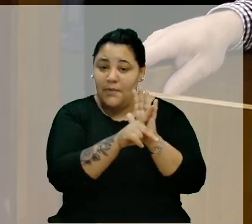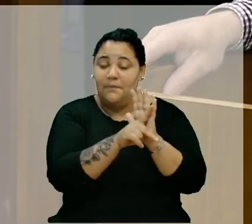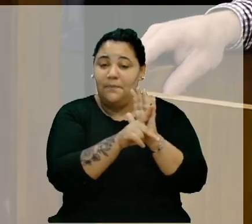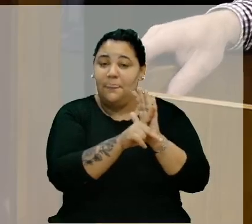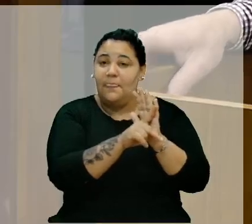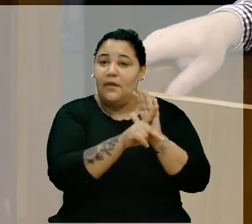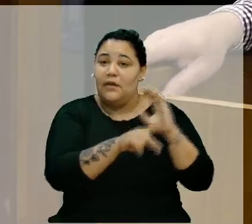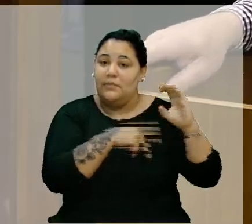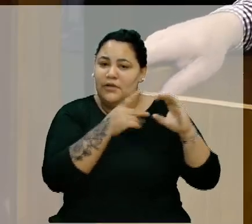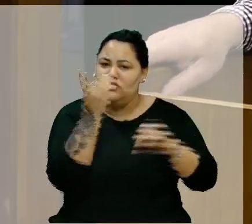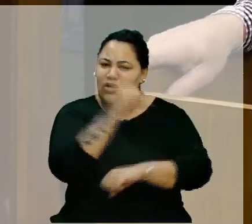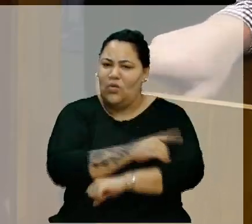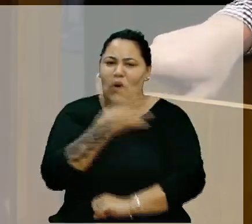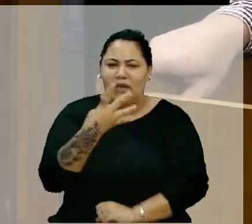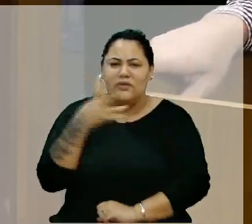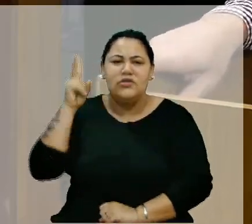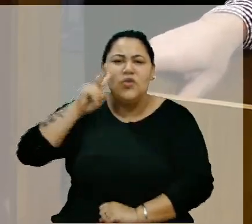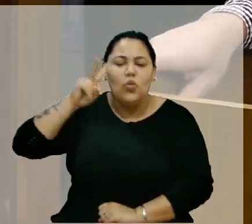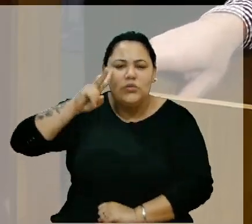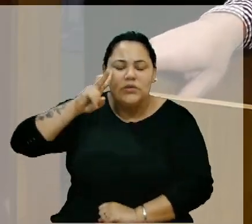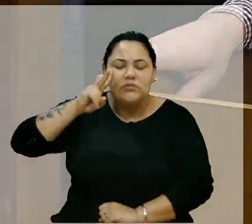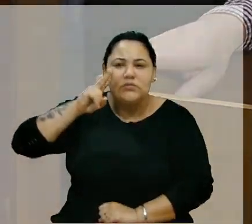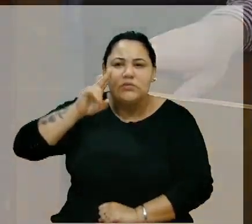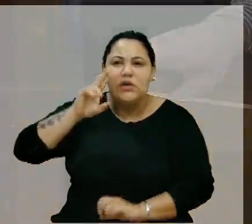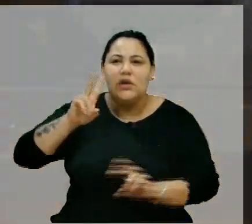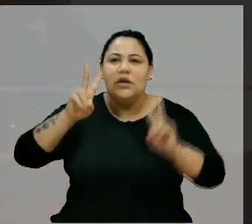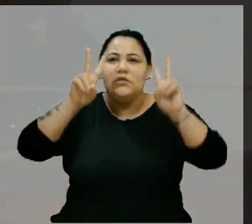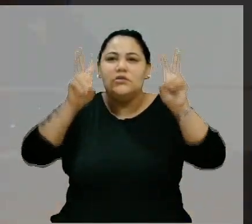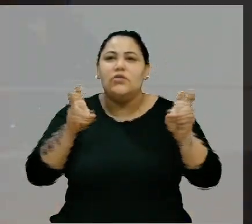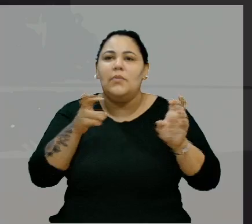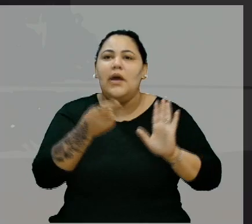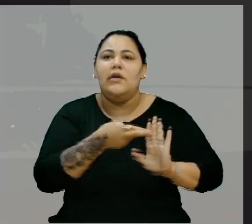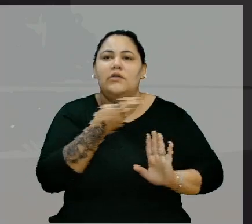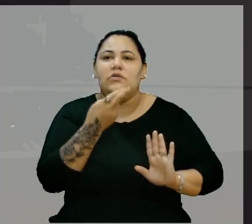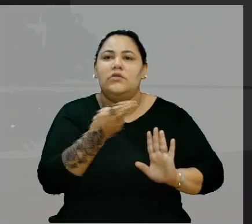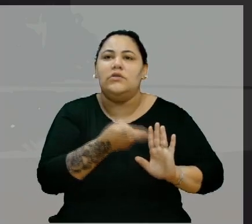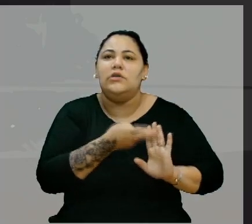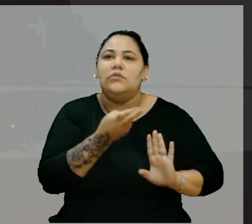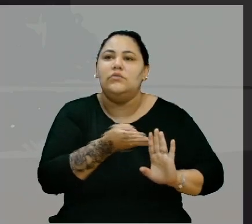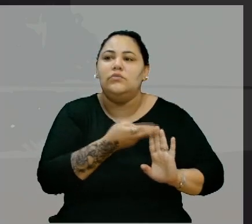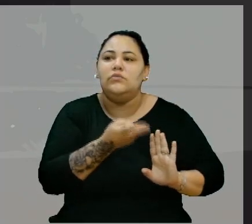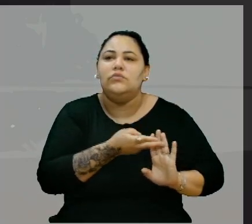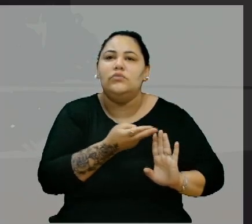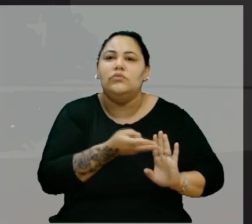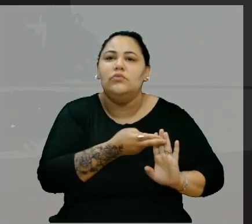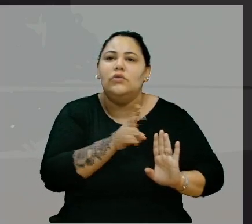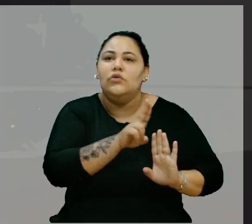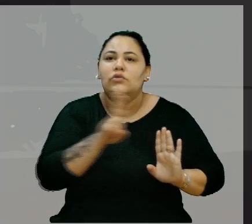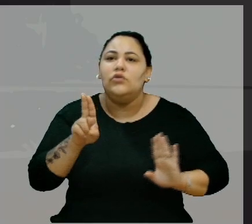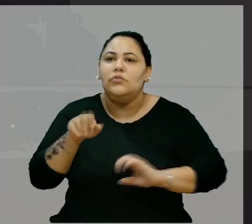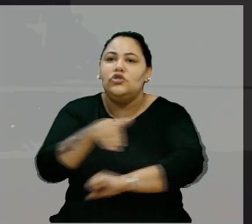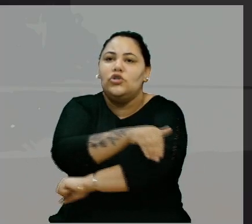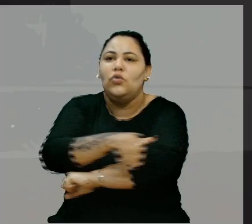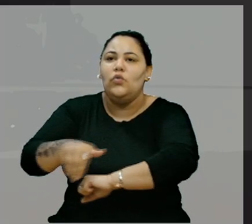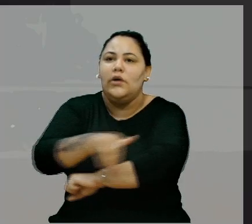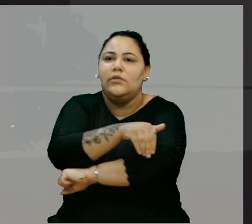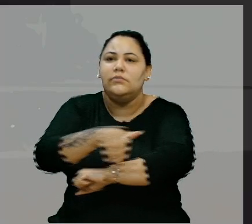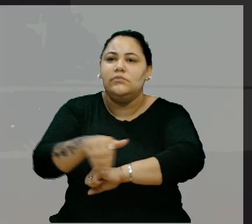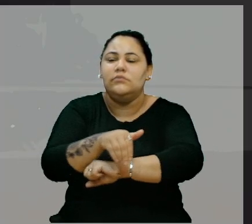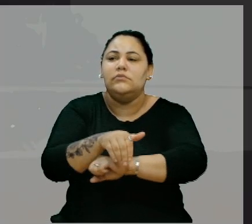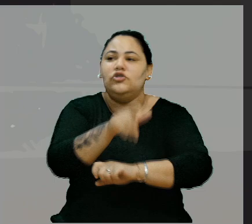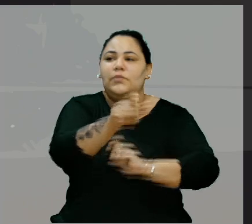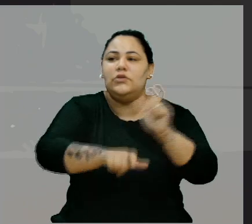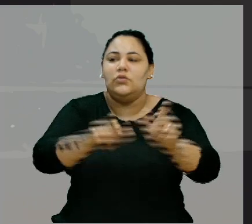4, segunda-feira, que é sobre a resolução na questão da nomeação de ruas logradouros aqui da nossa